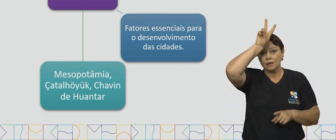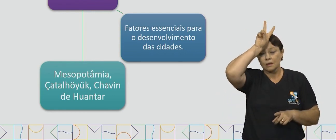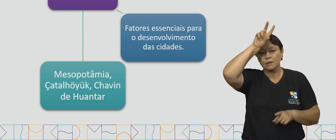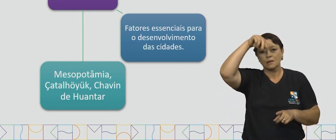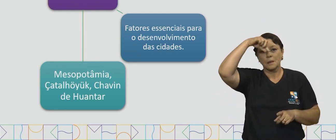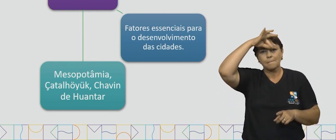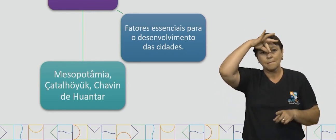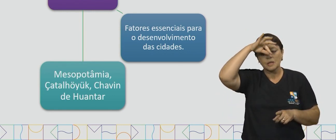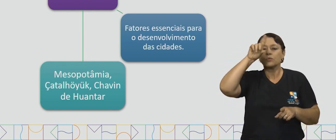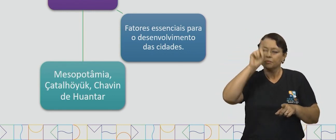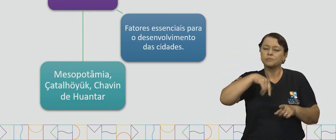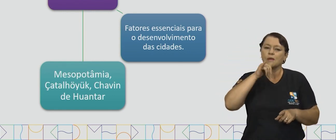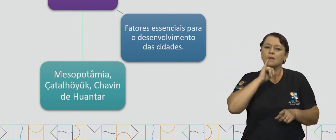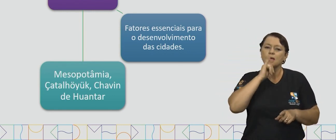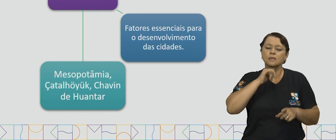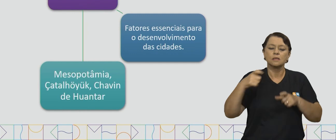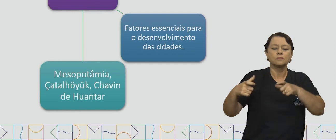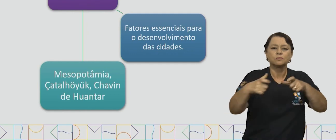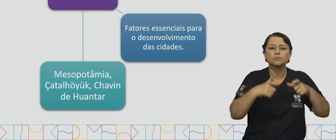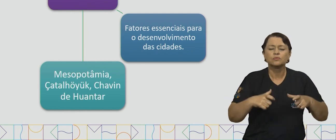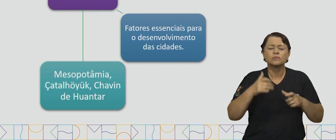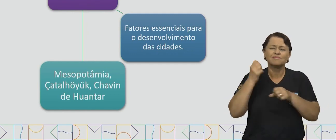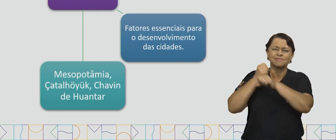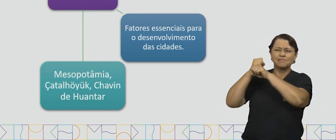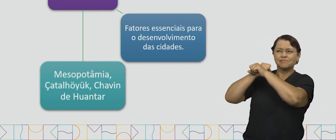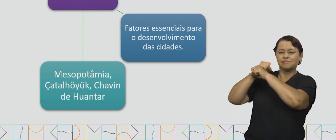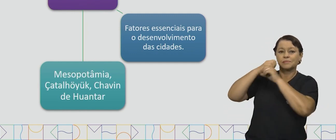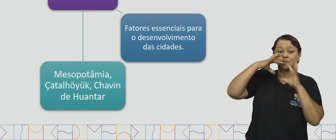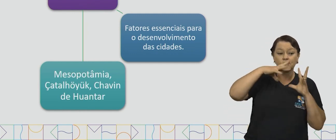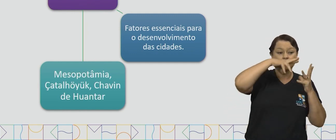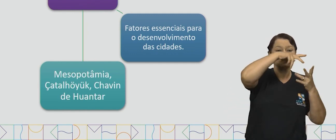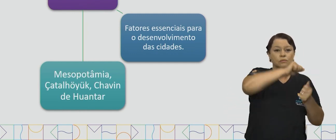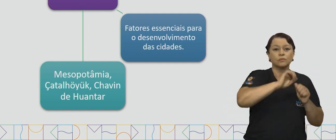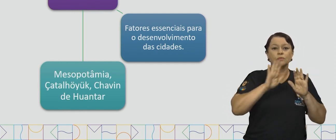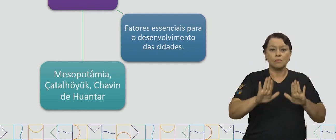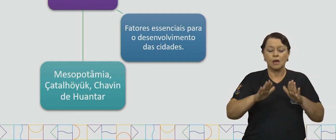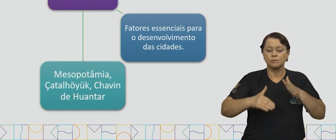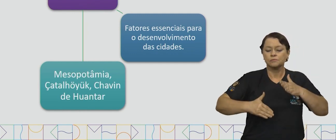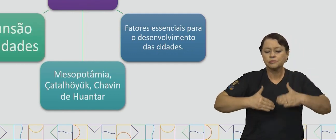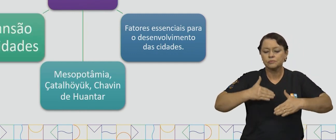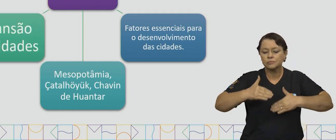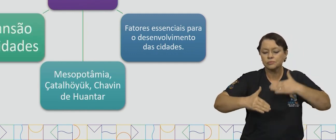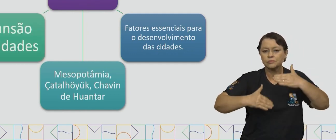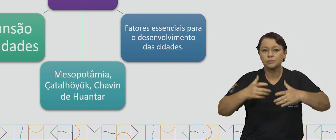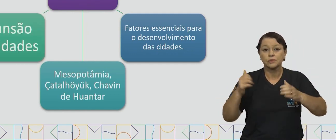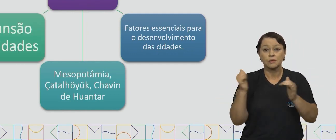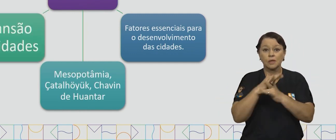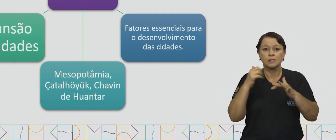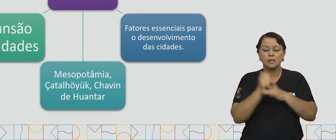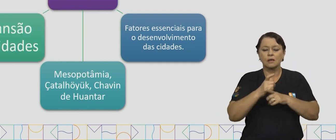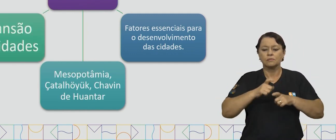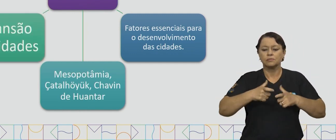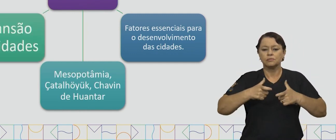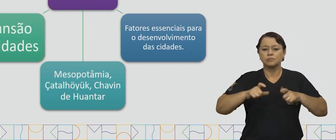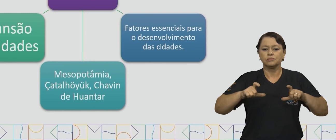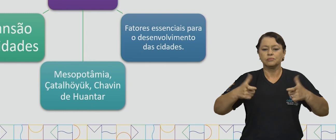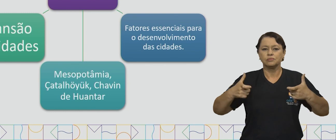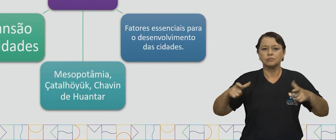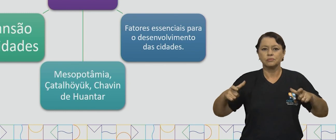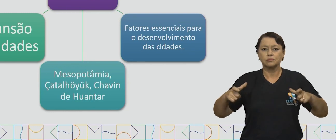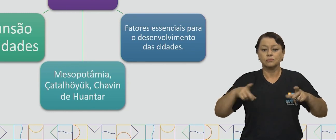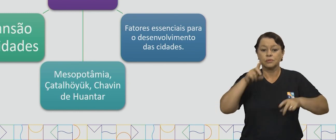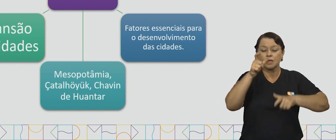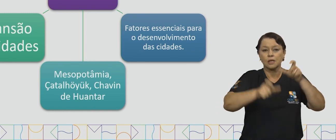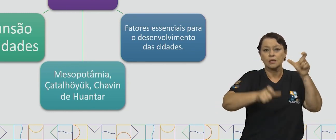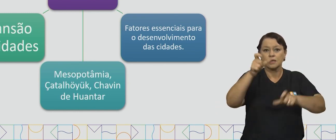são exemplos de cidades da antiguidade ao redor do mundo. Com o passar dos tempos, as cidades foram se expandindo e os povos foram